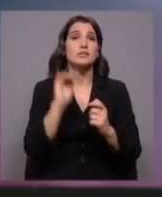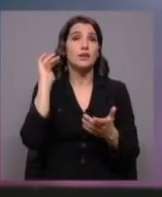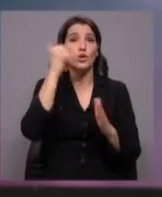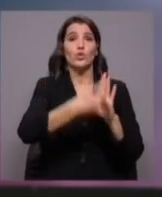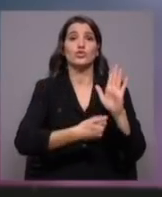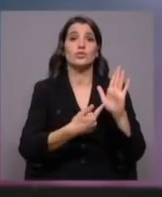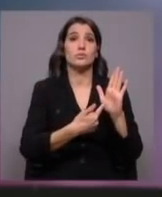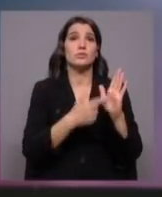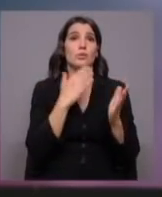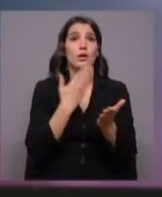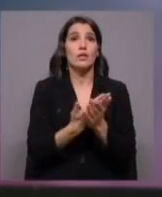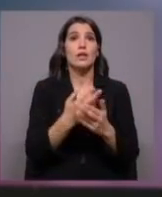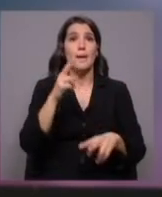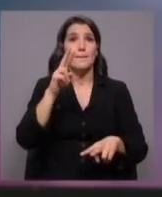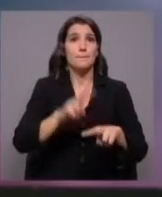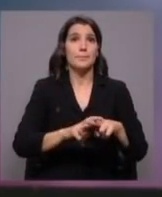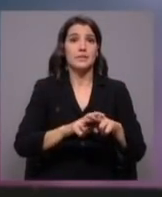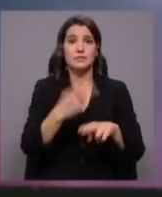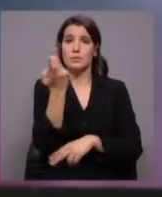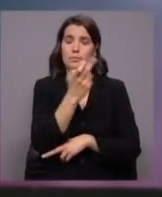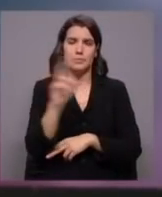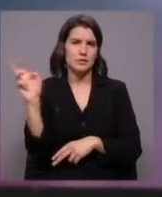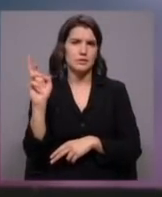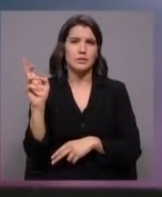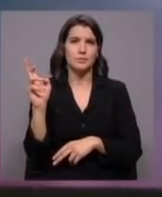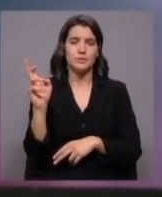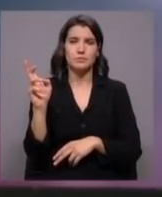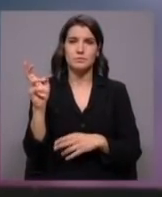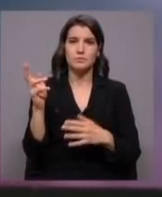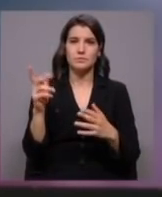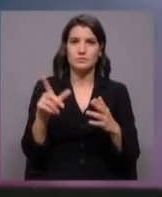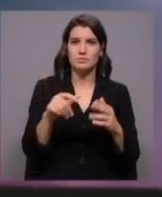uma pena de prisão perpétua, seja ela...